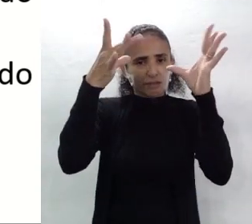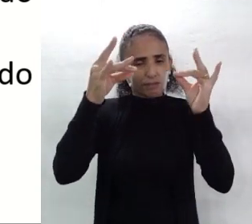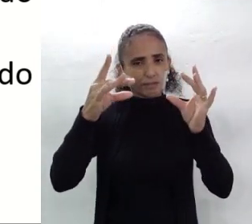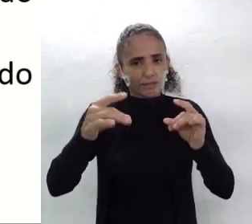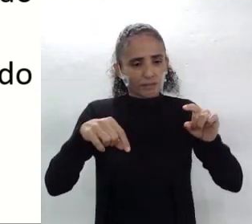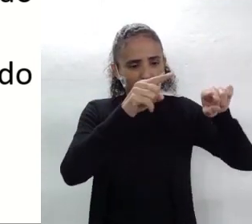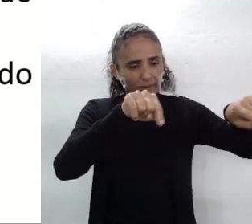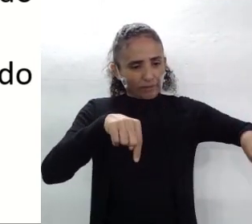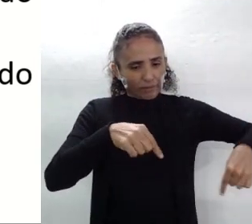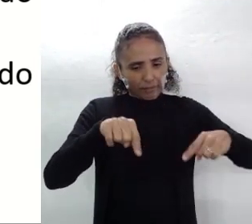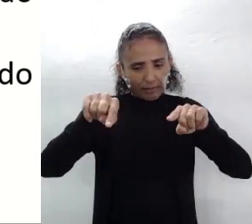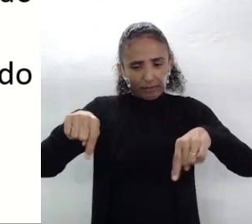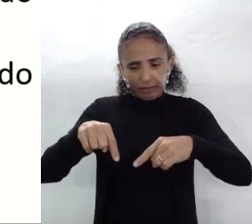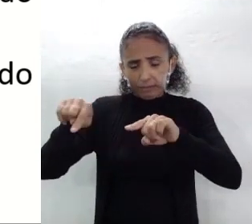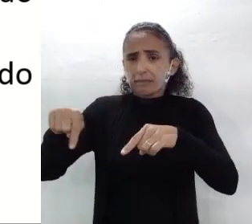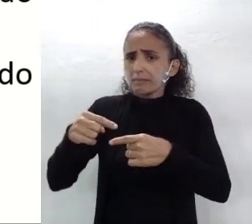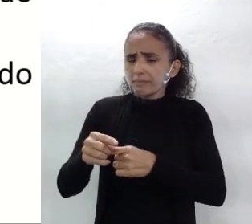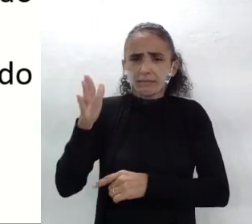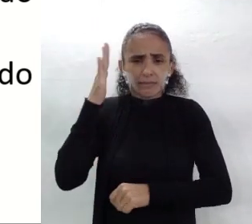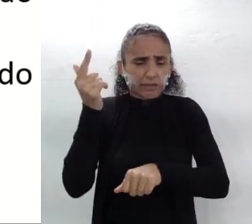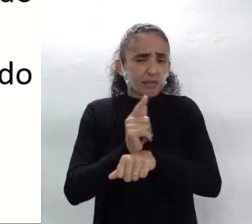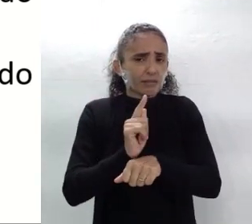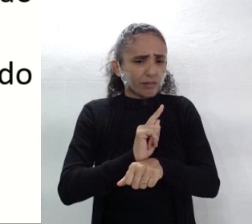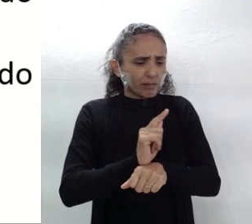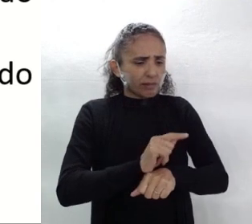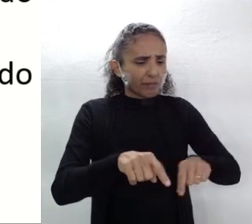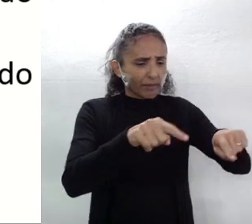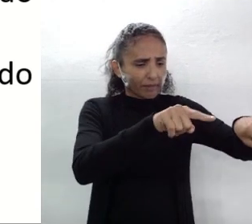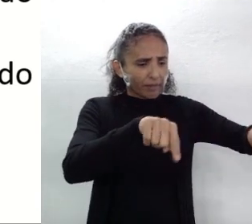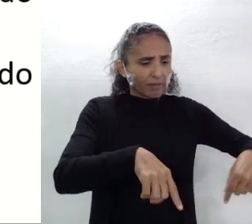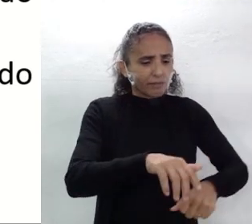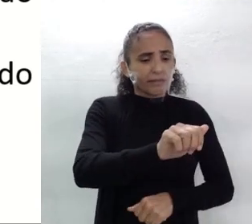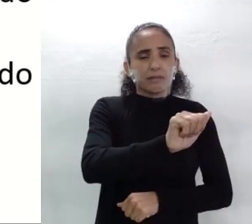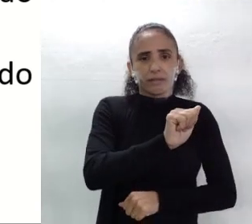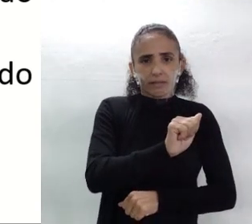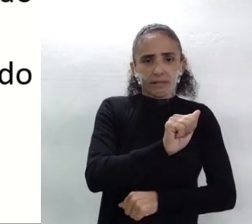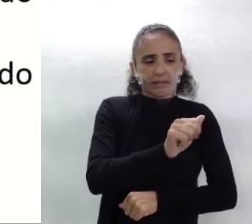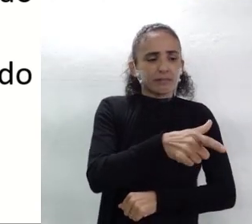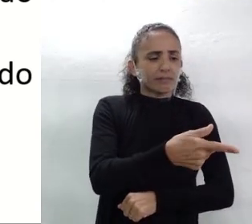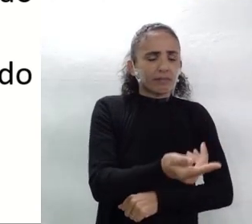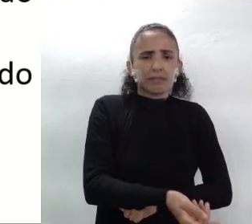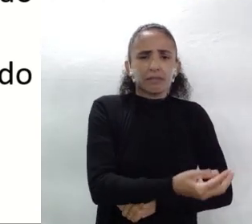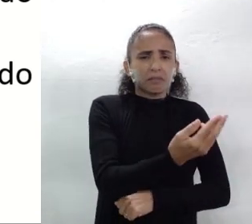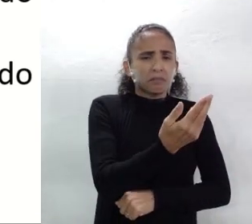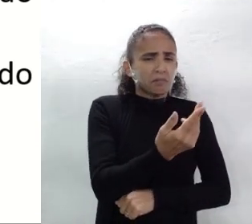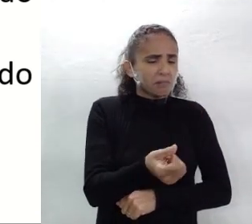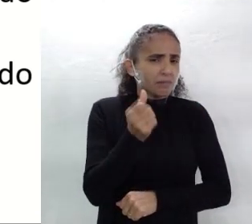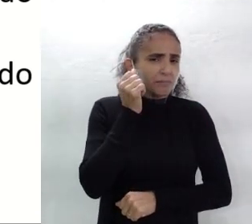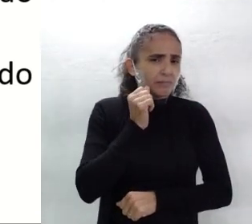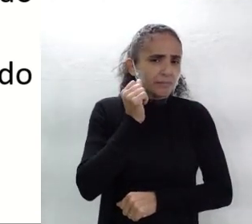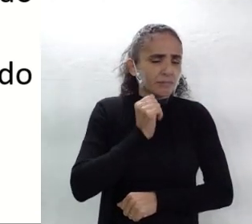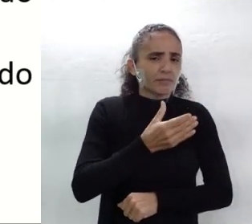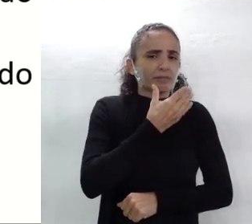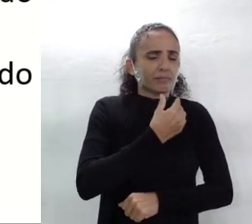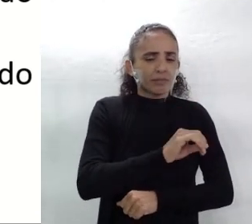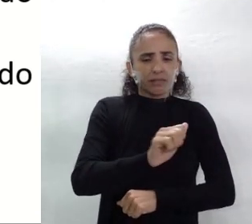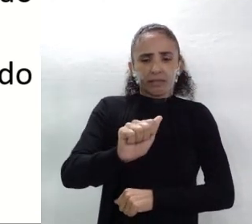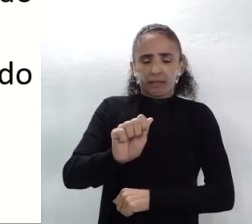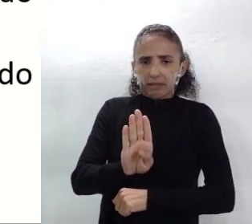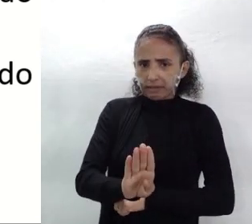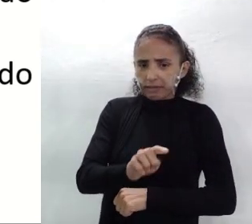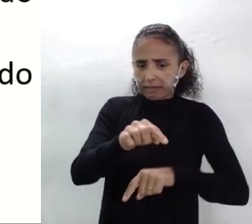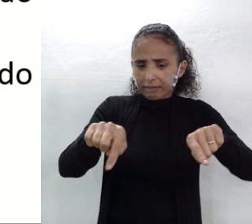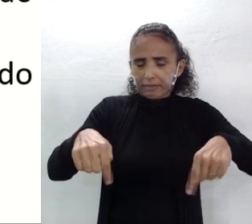cada uma das turmas. Ela sabe que na turma A, a mesma quantidade de meninos e meninas. Na turma